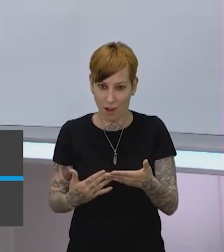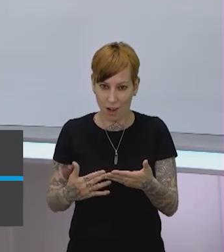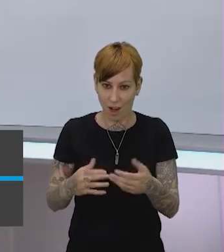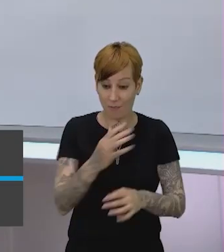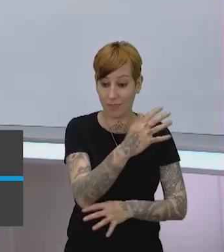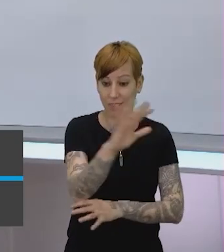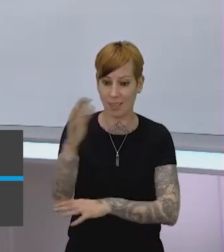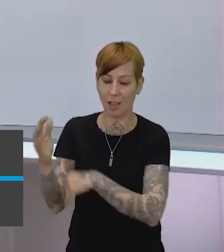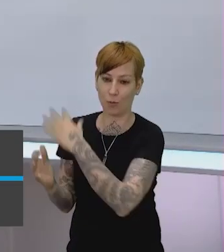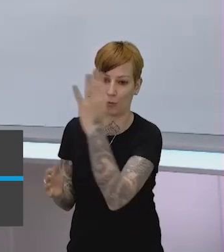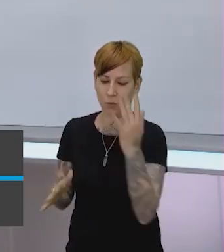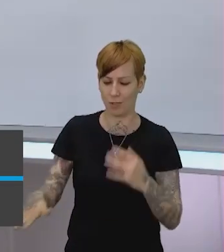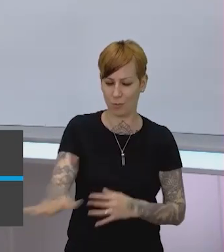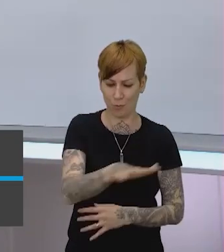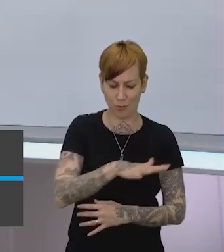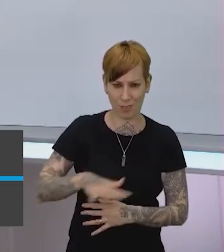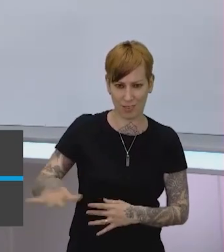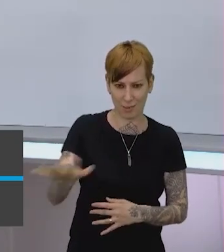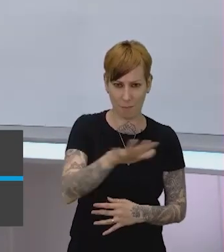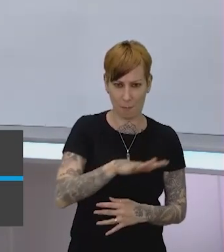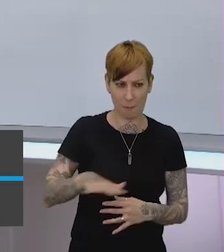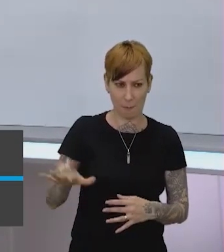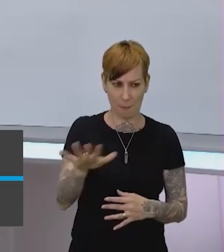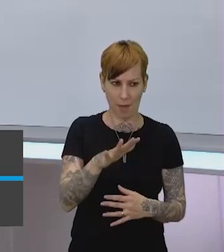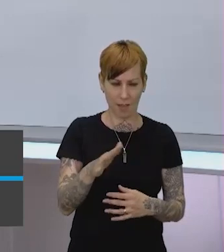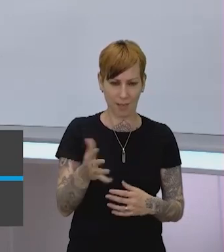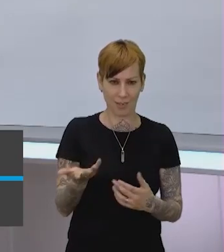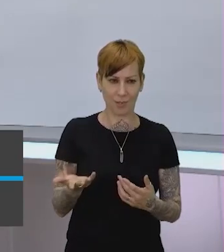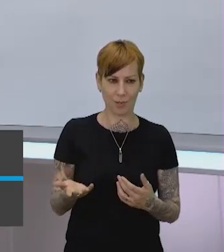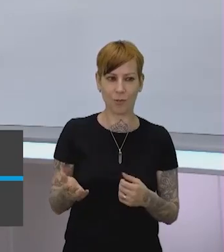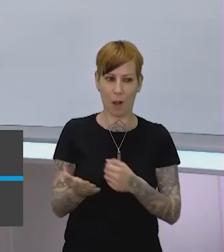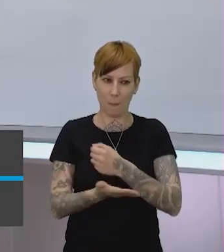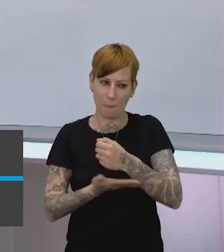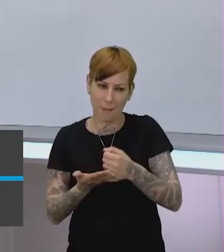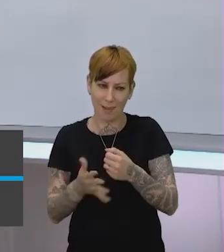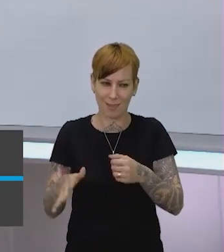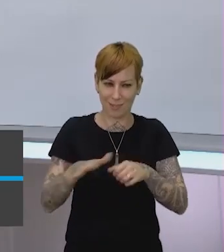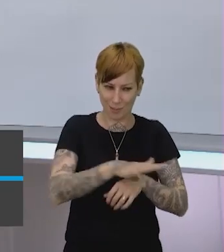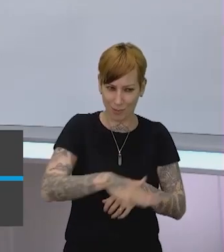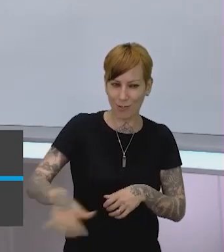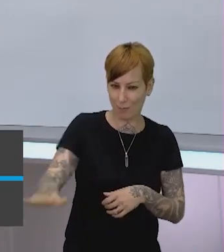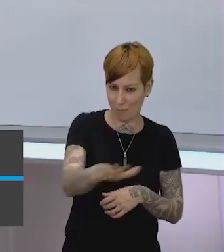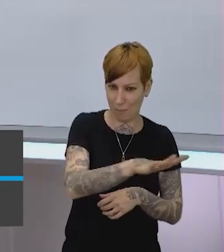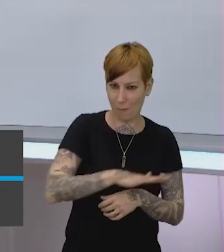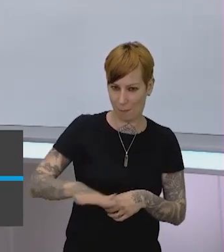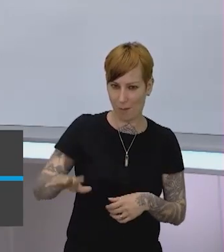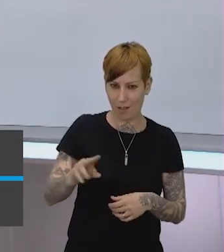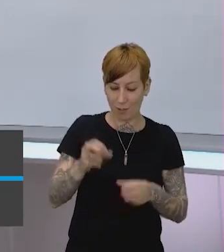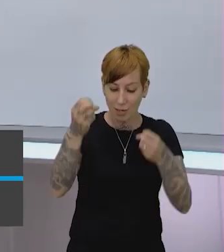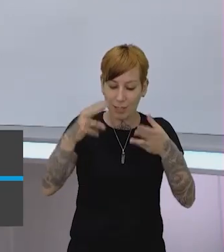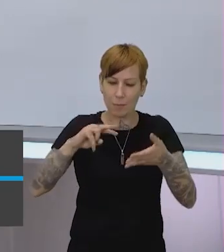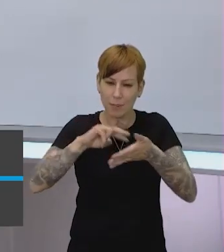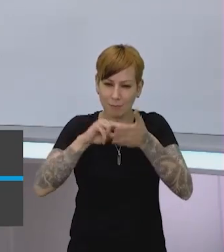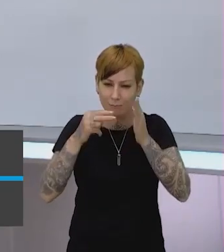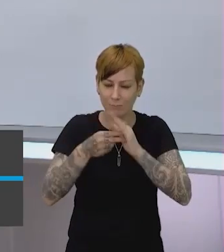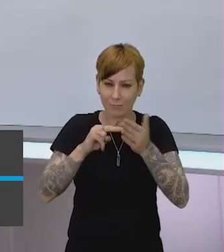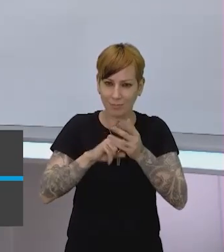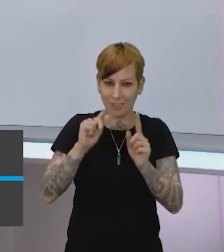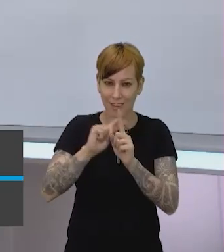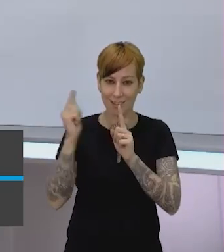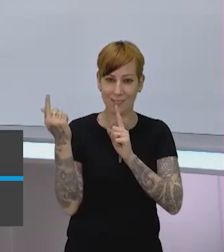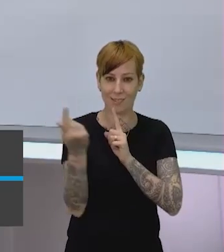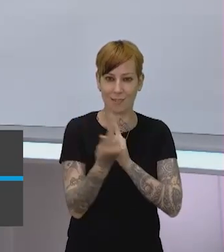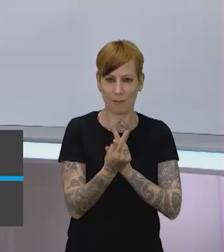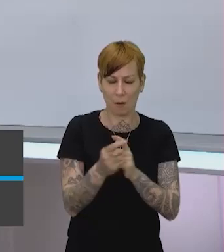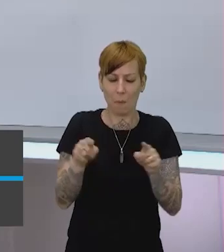Natureza do Espaço. Nesse livro, o Milton Santos ele fala do sentido da geografia. E essa natureza do espaço pode